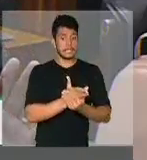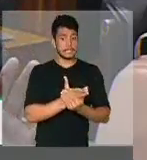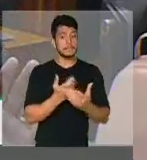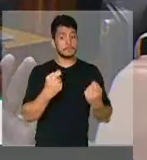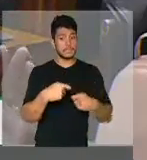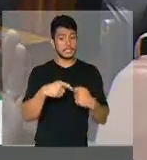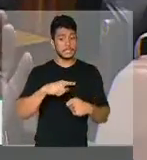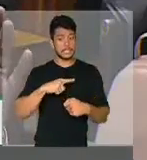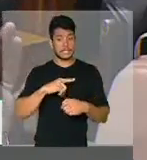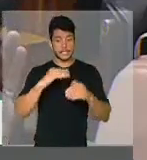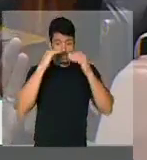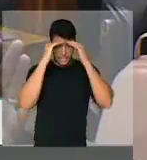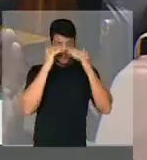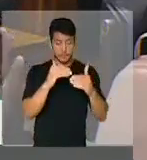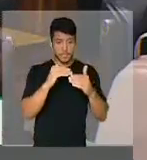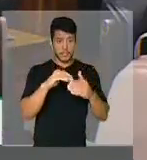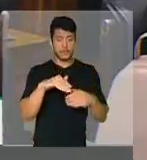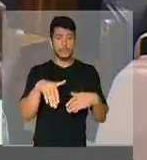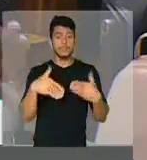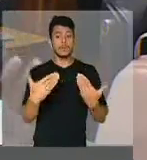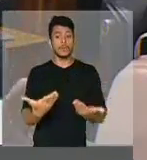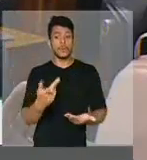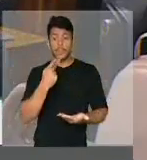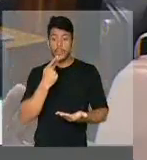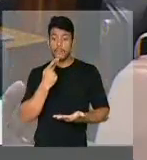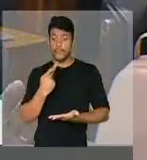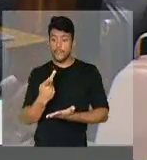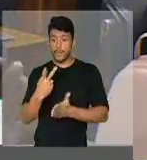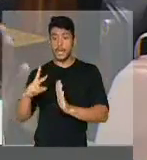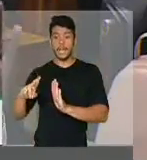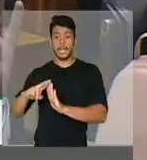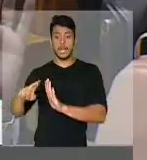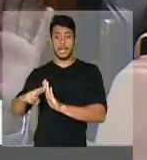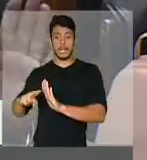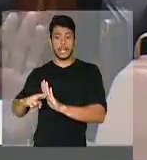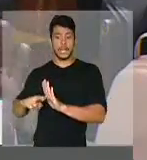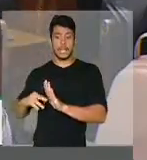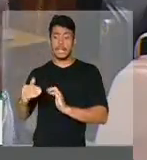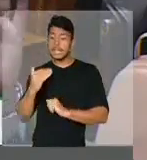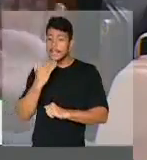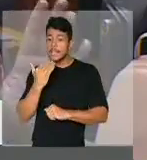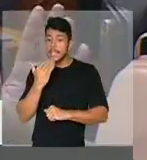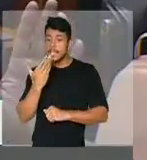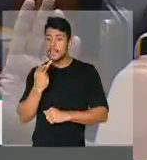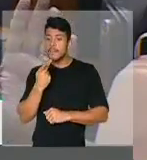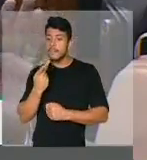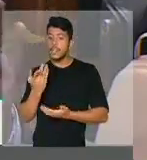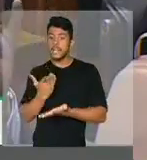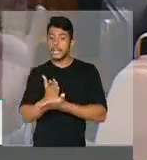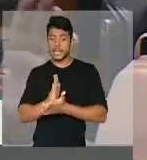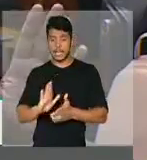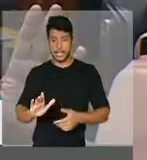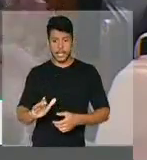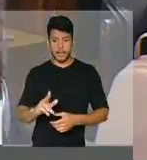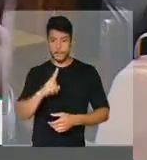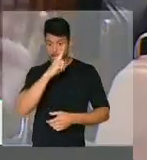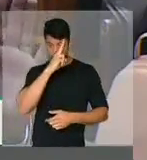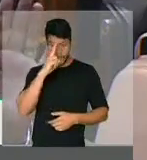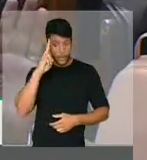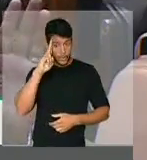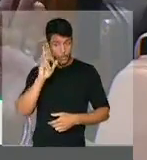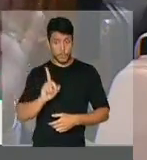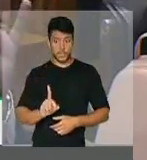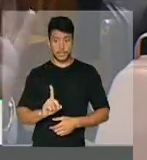dessa casa. E quando fala em regulamentação, ninguém está falando em acabar com o Uber.